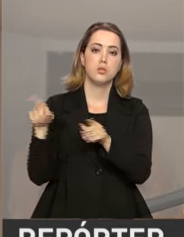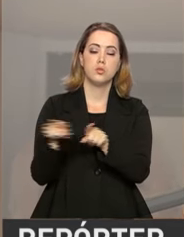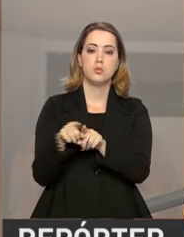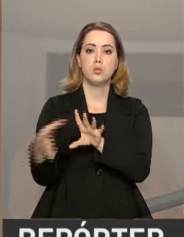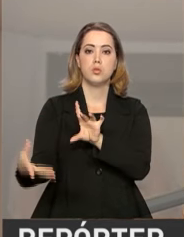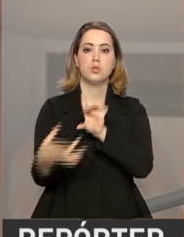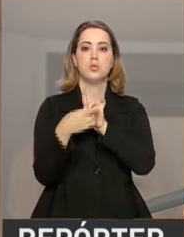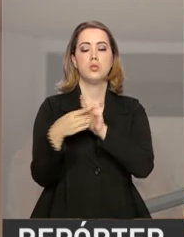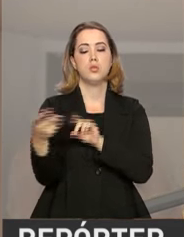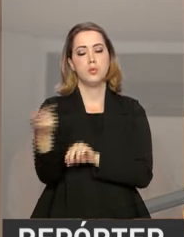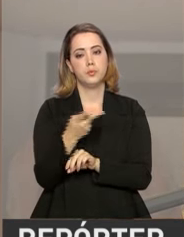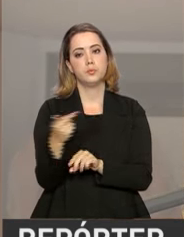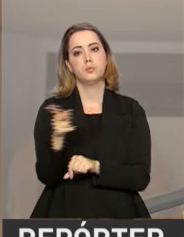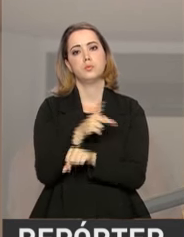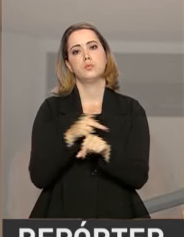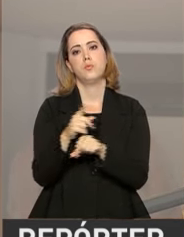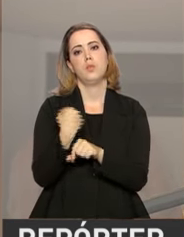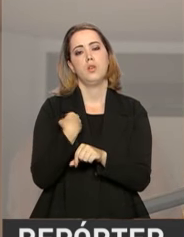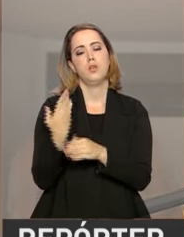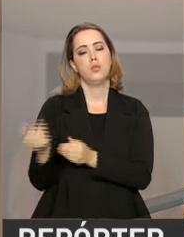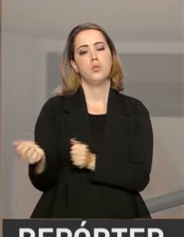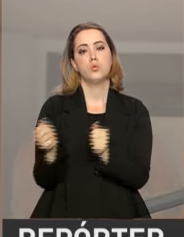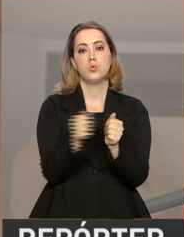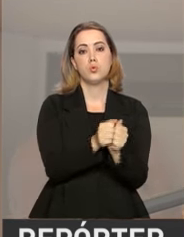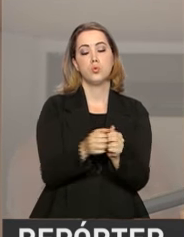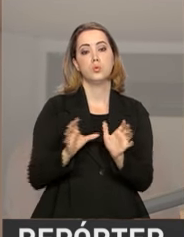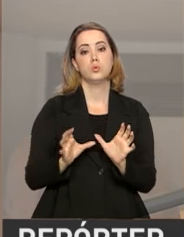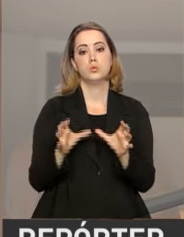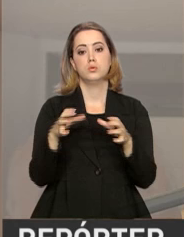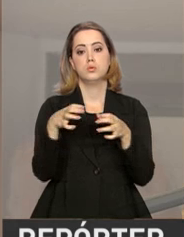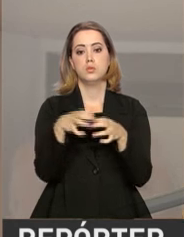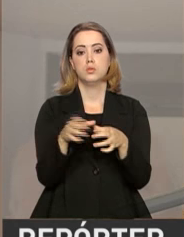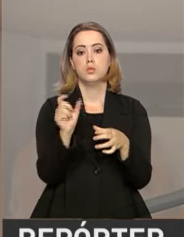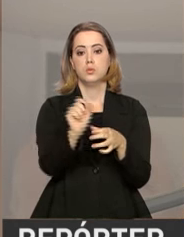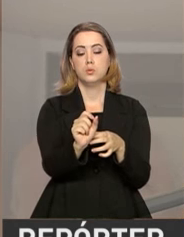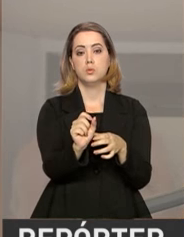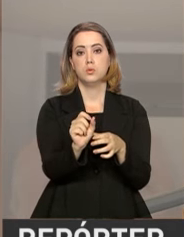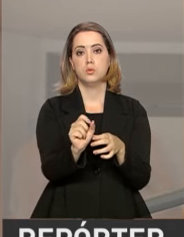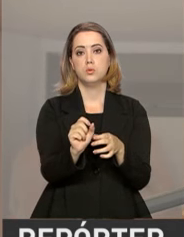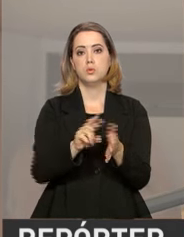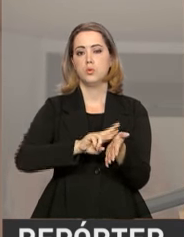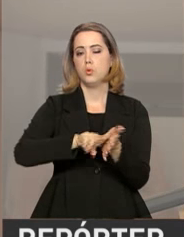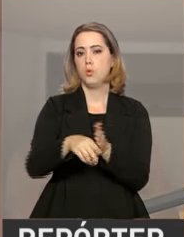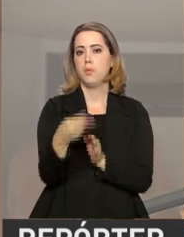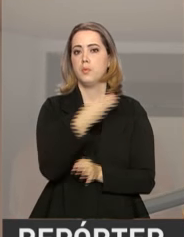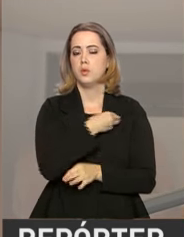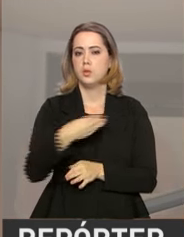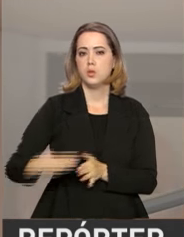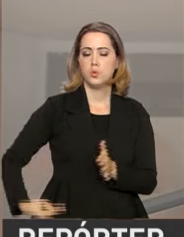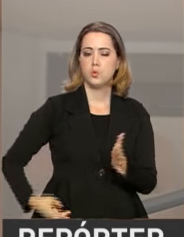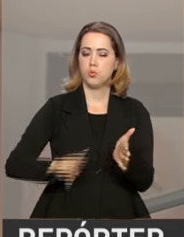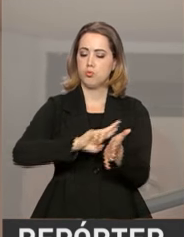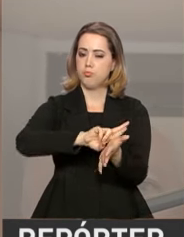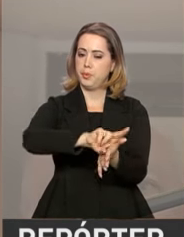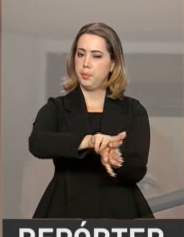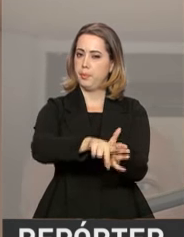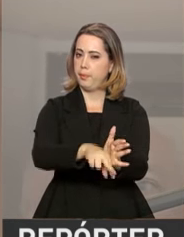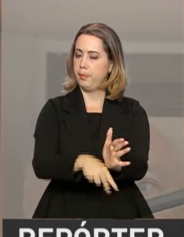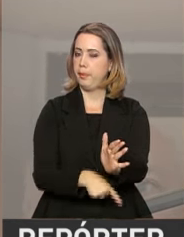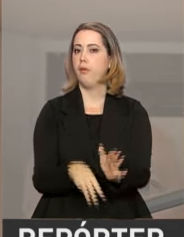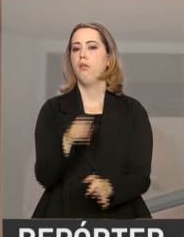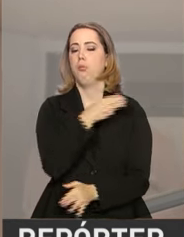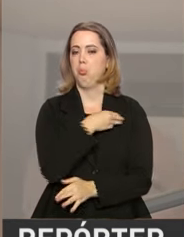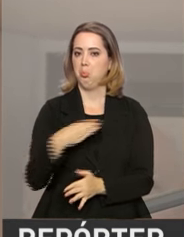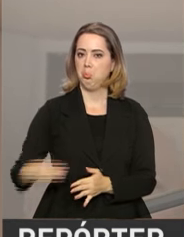Paraguai, é que eu venho acompanhado de uma delegação de ministros, vários ministros,